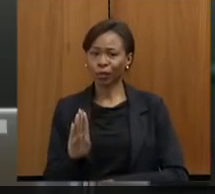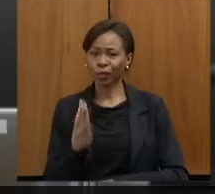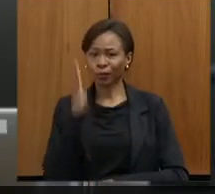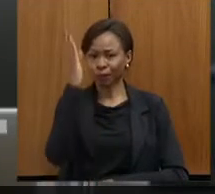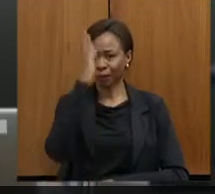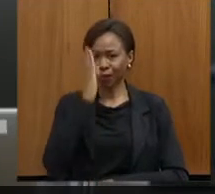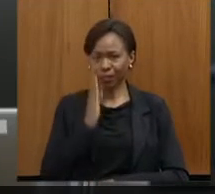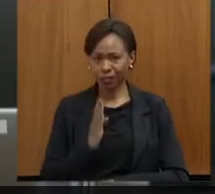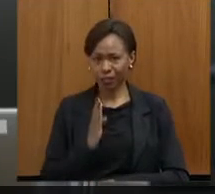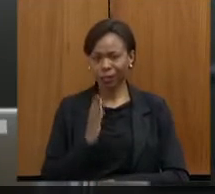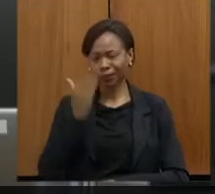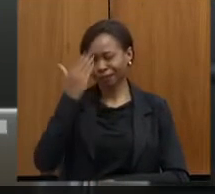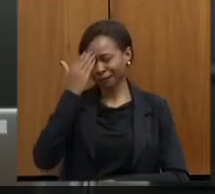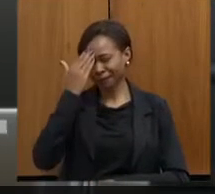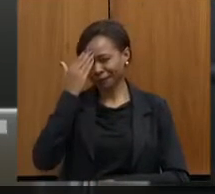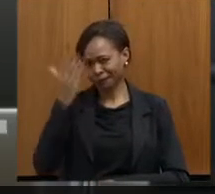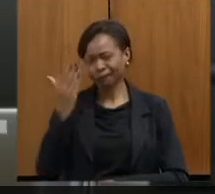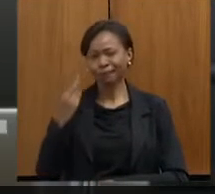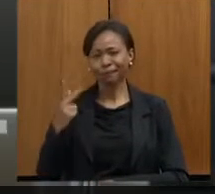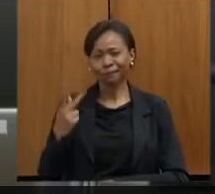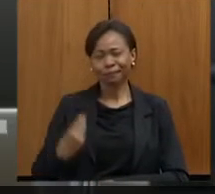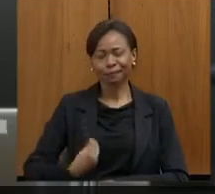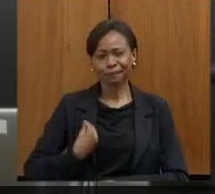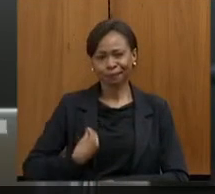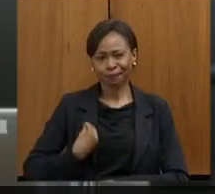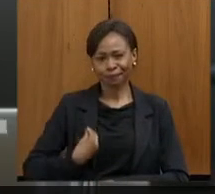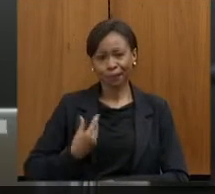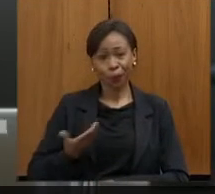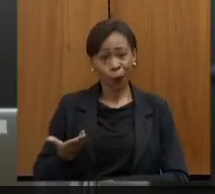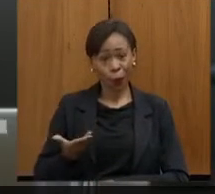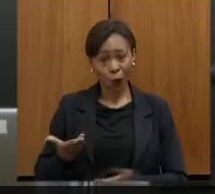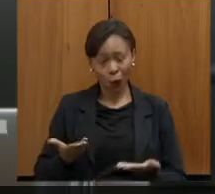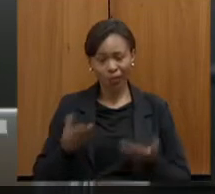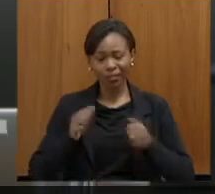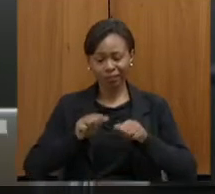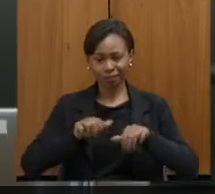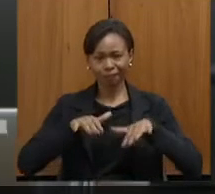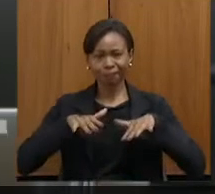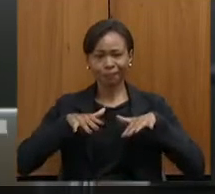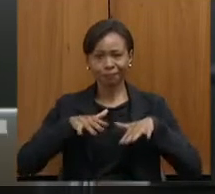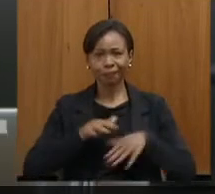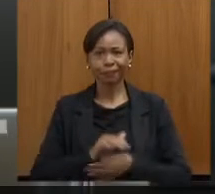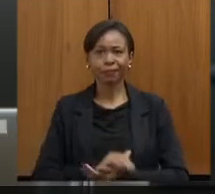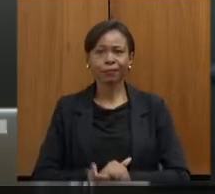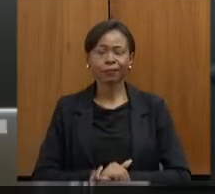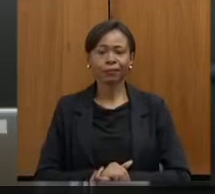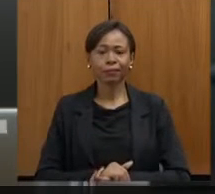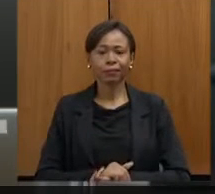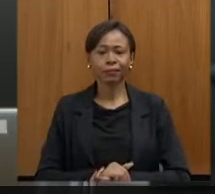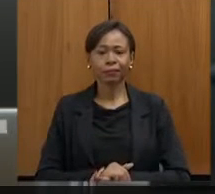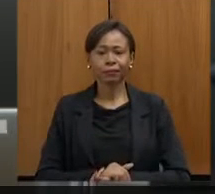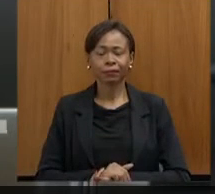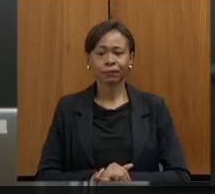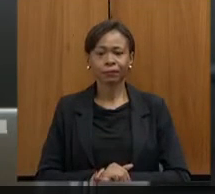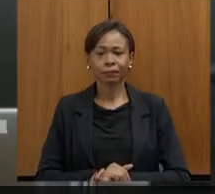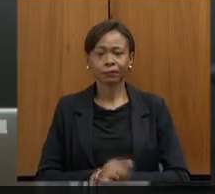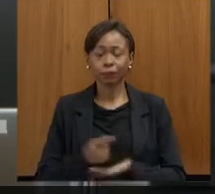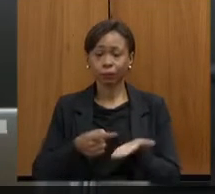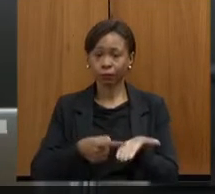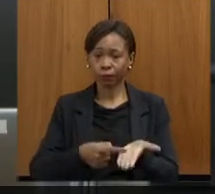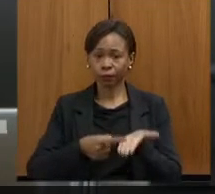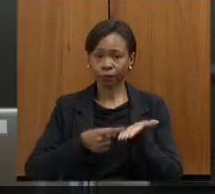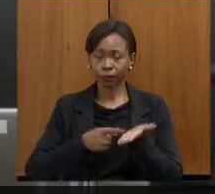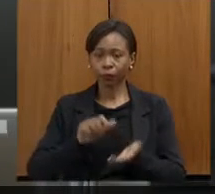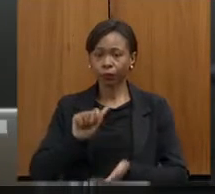pela sua participação aqui nesta audiência pública. Quero aqui convidar o senhor